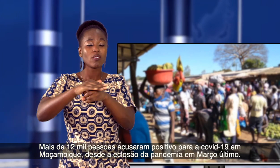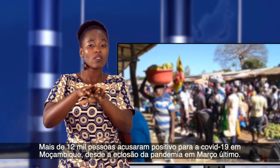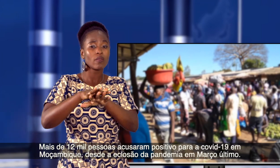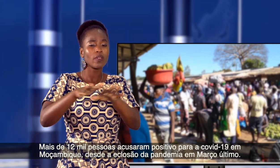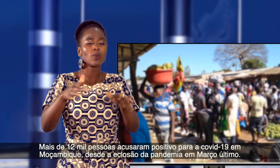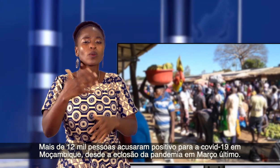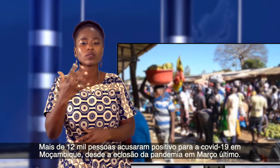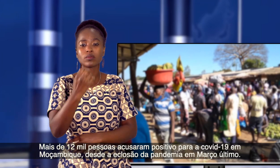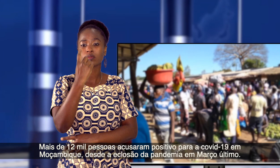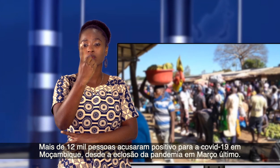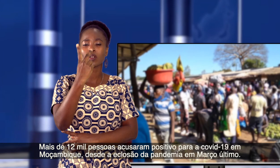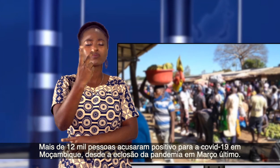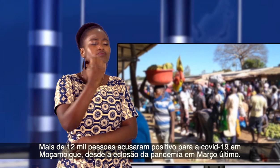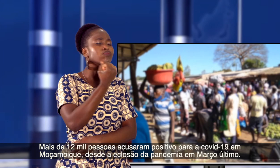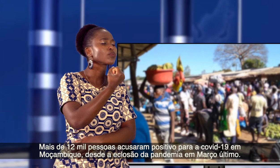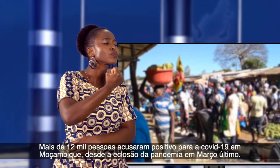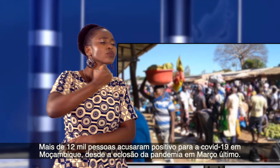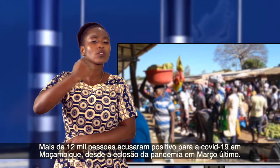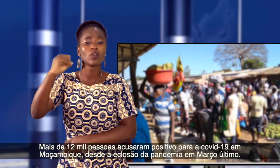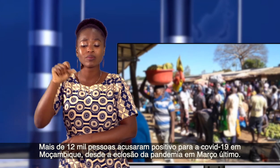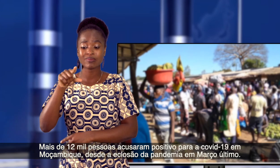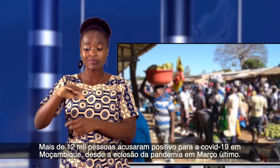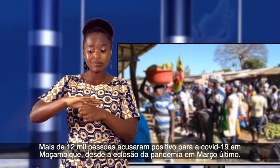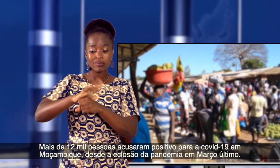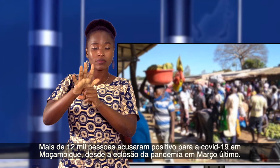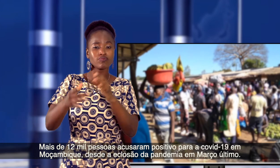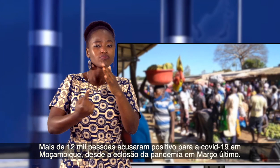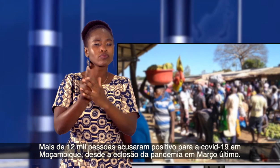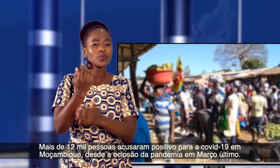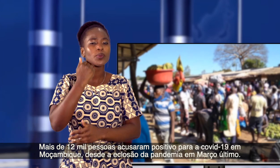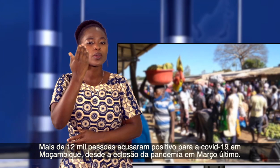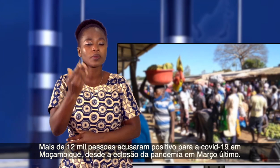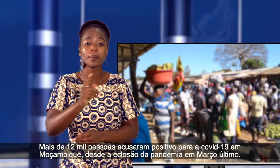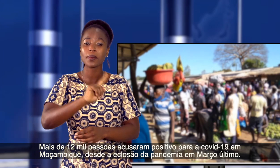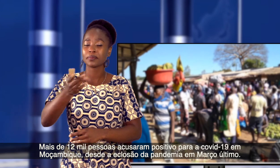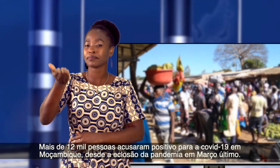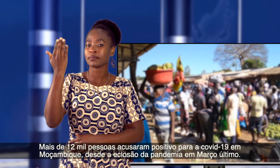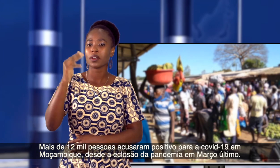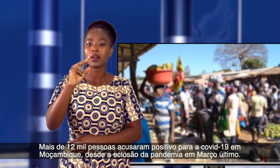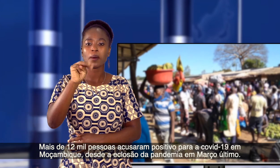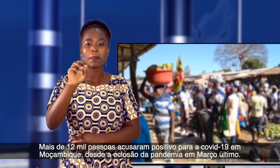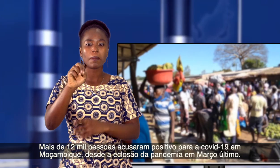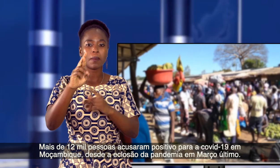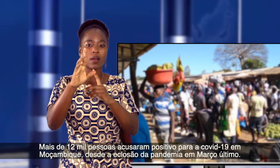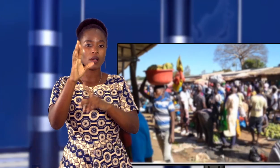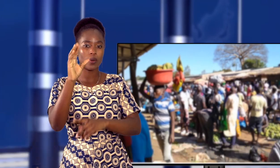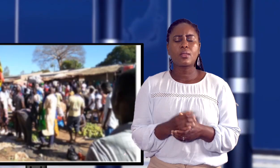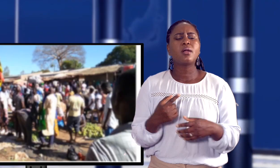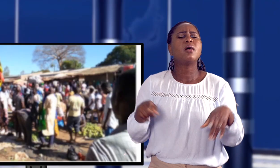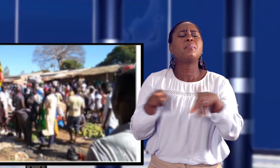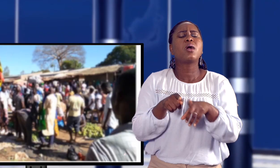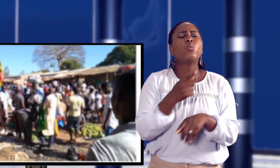acusaram positivo para a Covid-19 em Moçambique desde a inclusão da pandemia em março